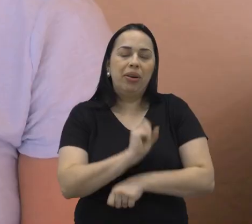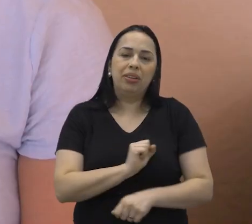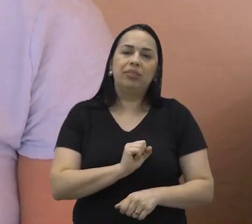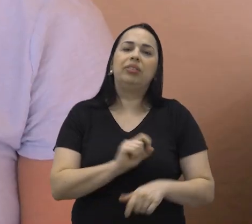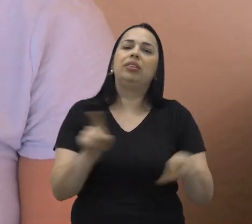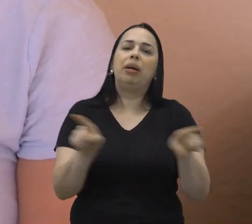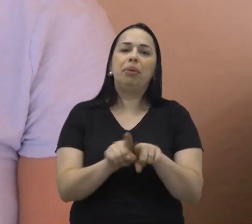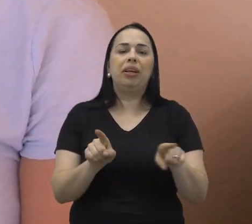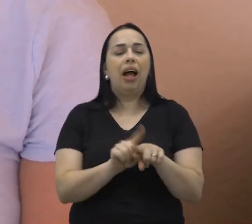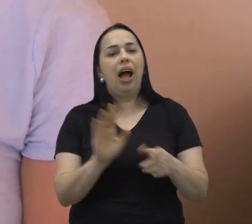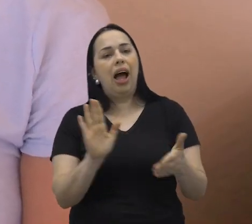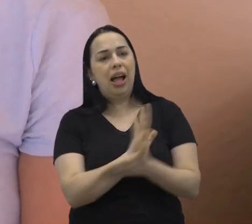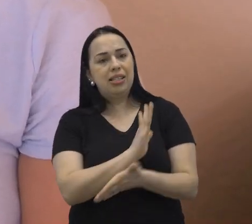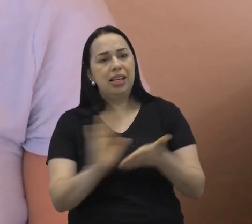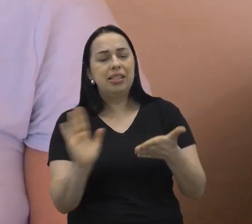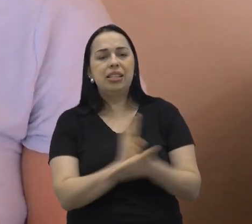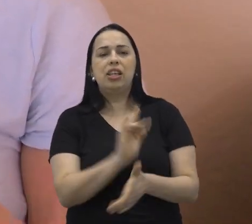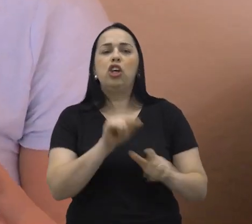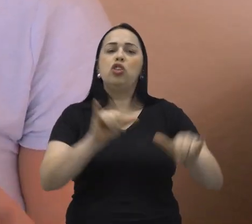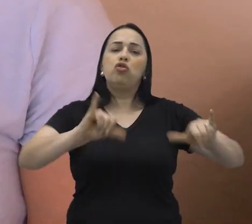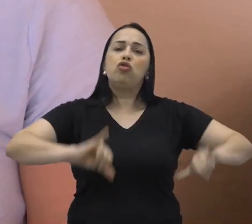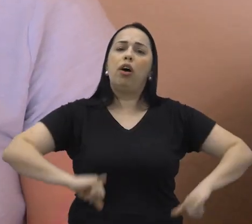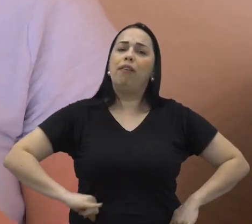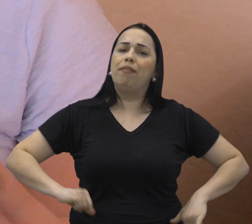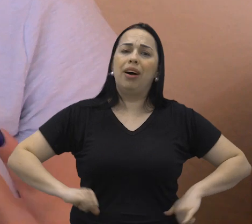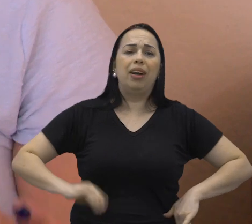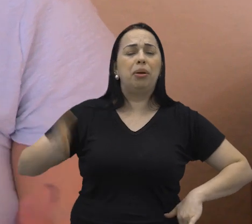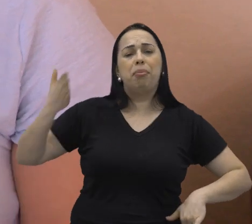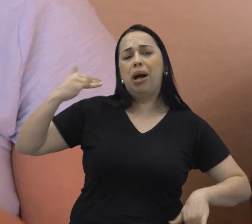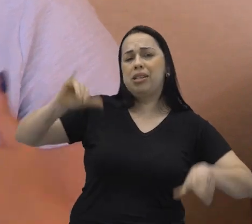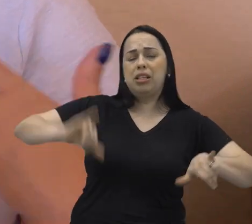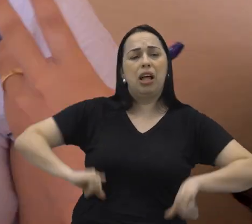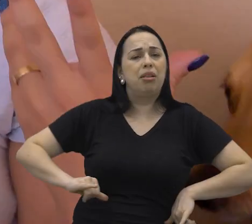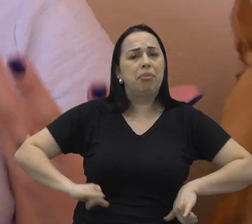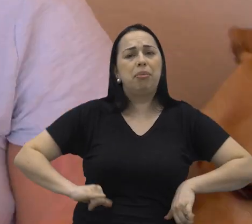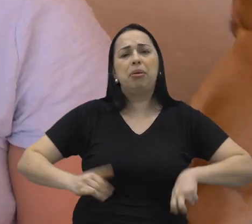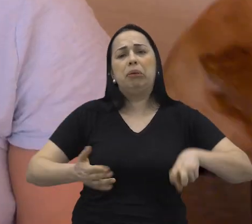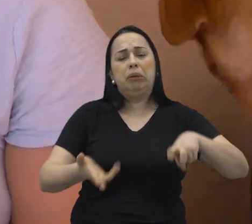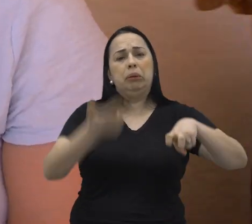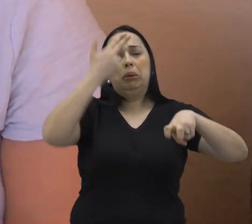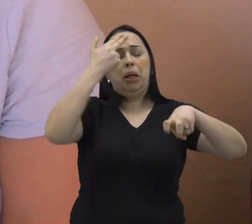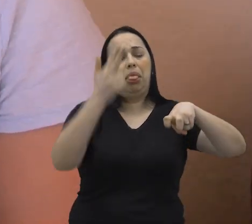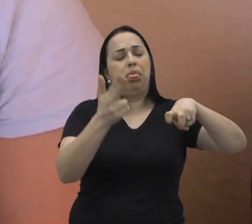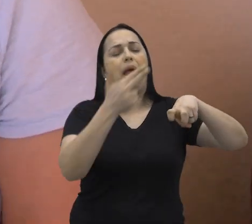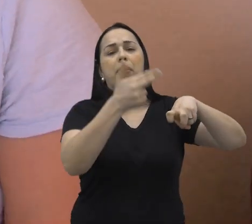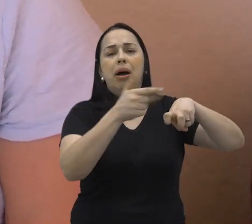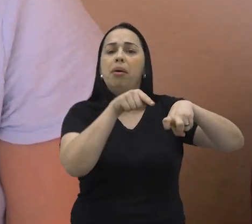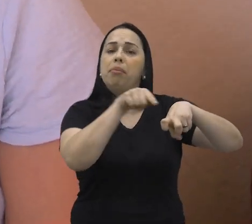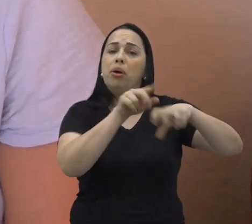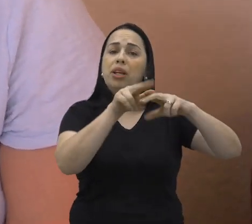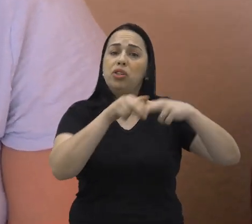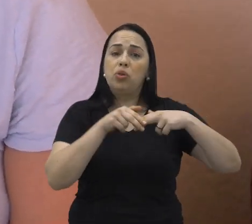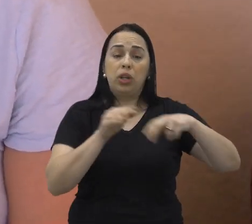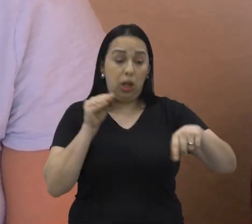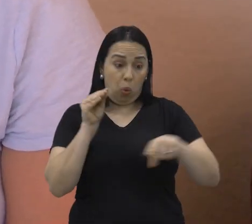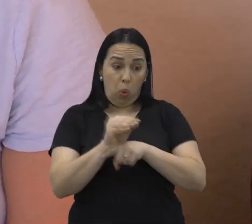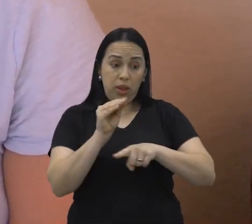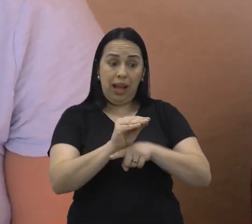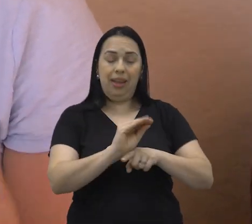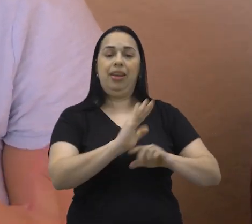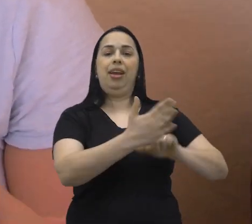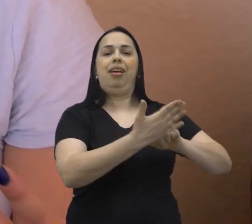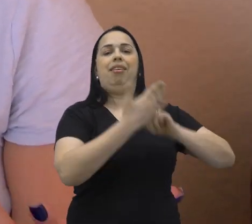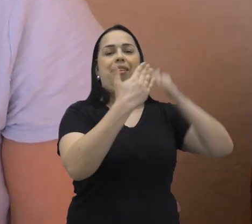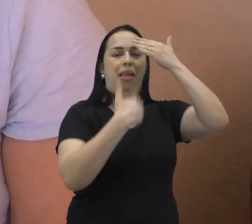Porque às vezes eles passaram por alguma situação, né, de traumas na rua, então eles são muito gratos a quem cuida deles,